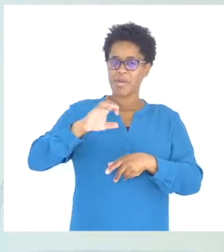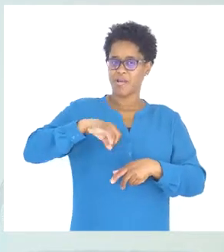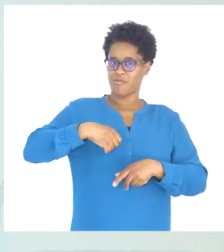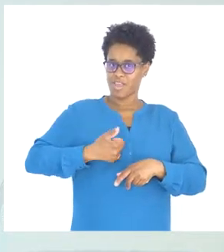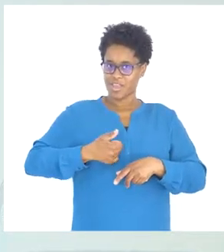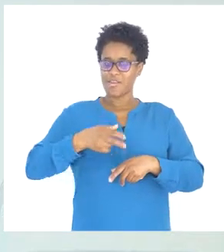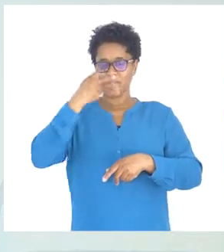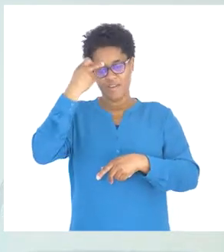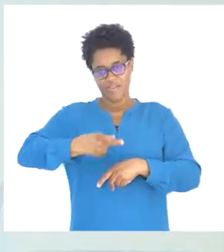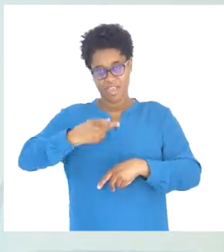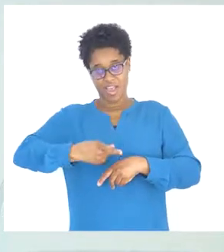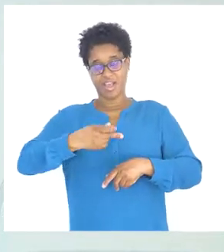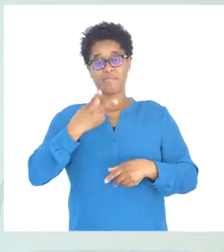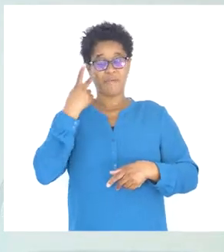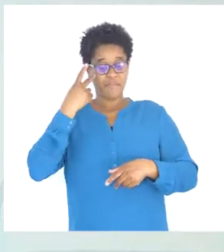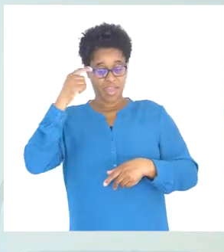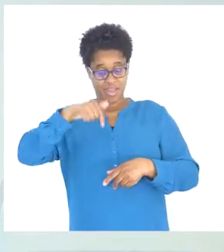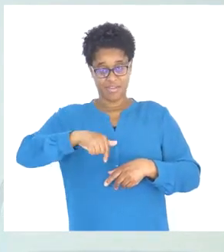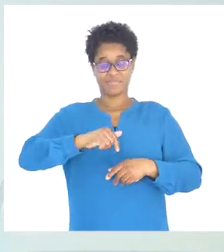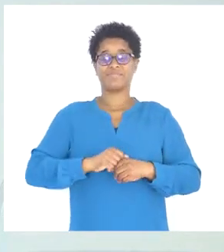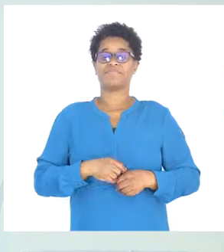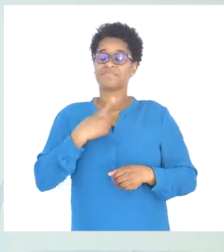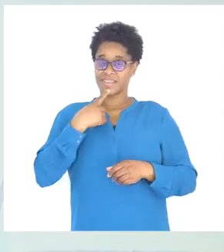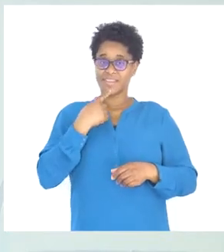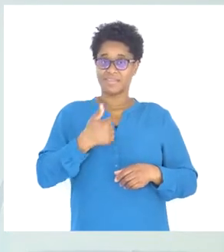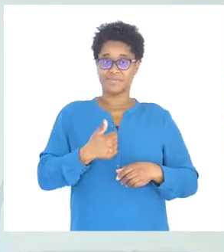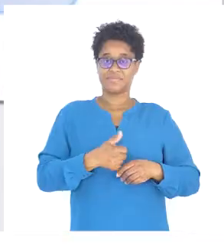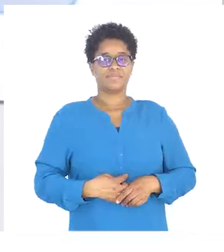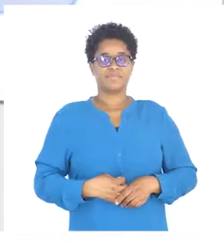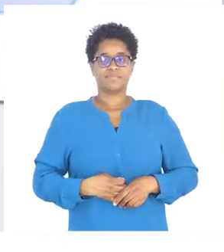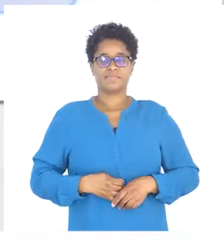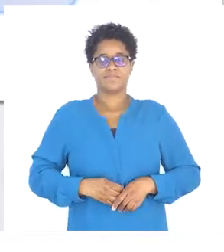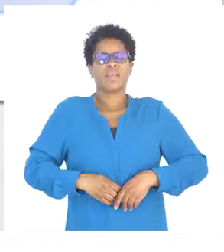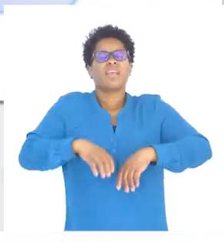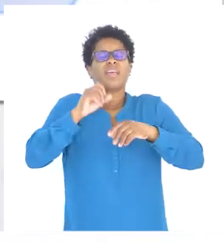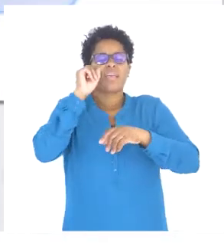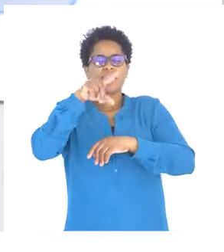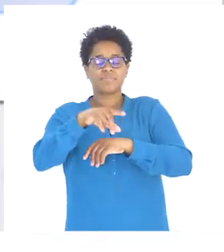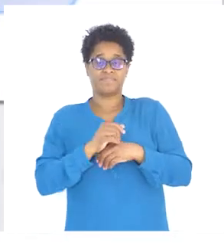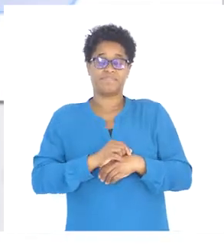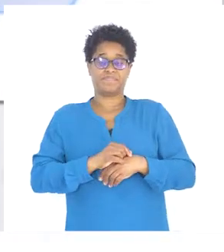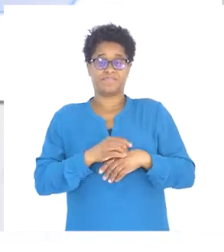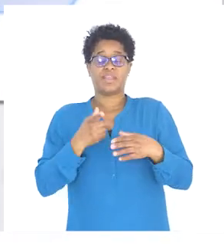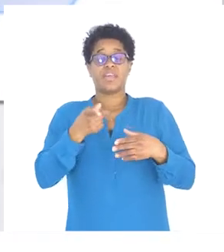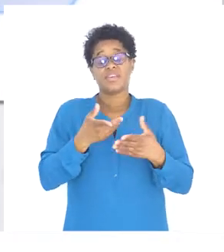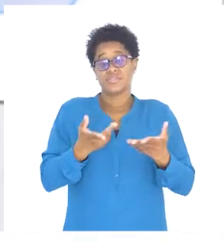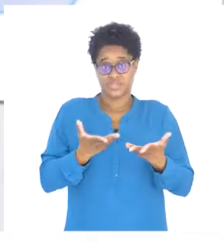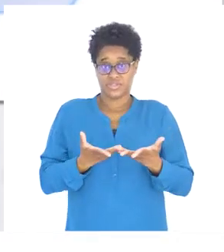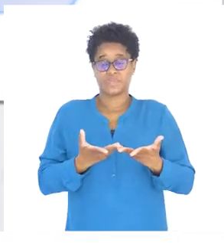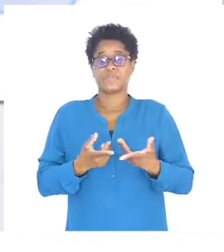para residirem, não é? Portanto, quem são